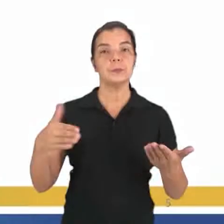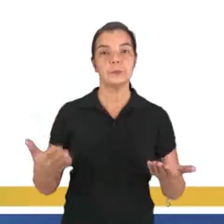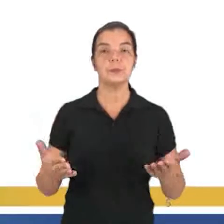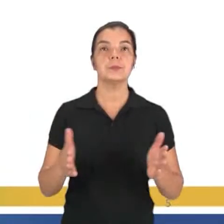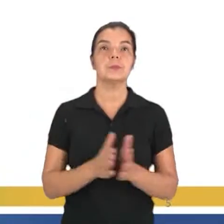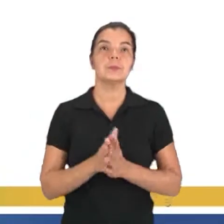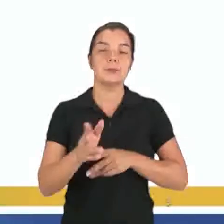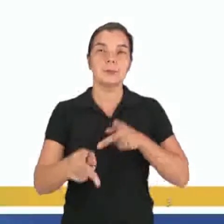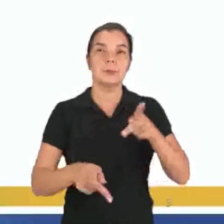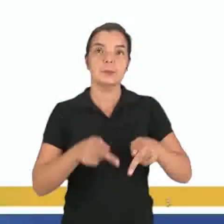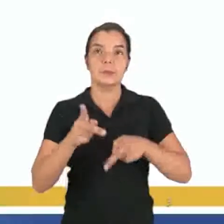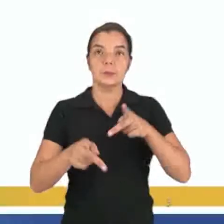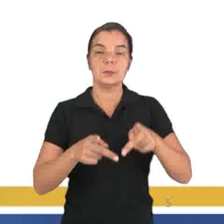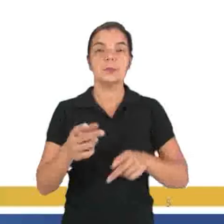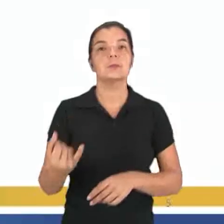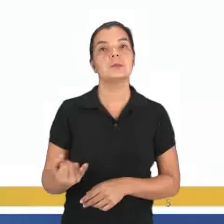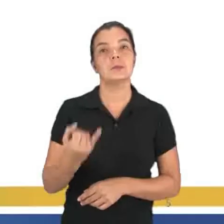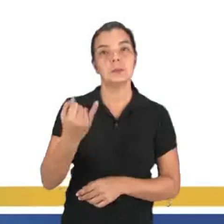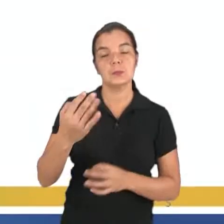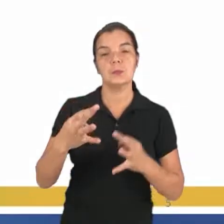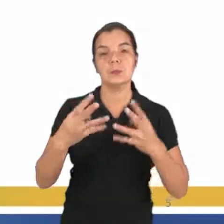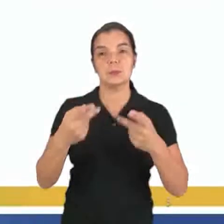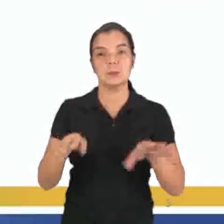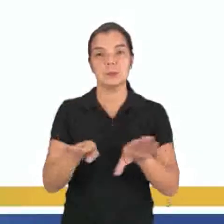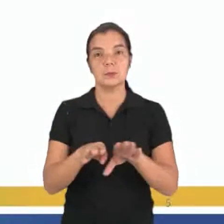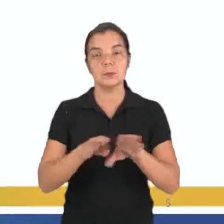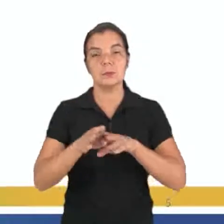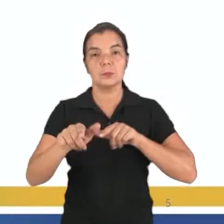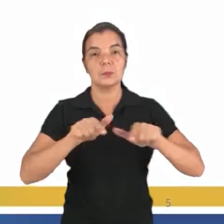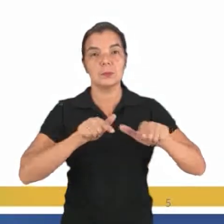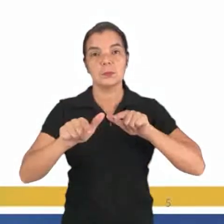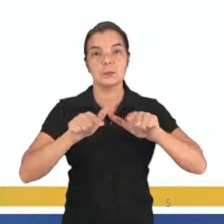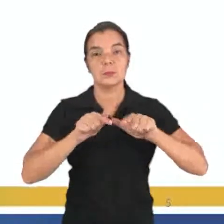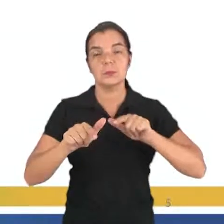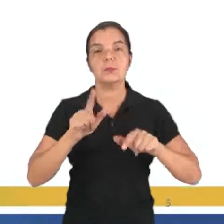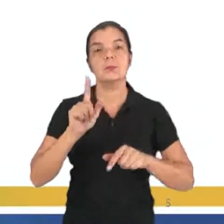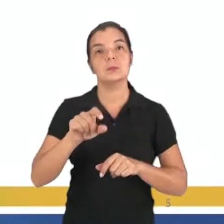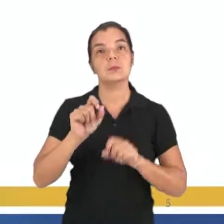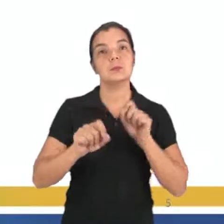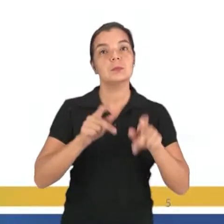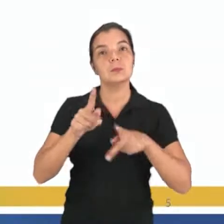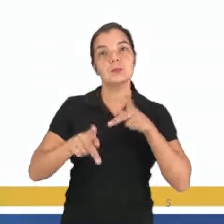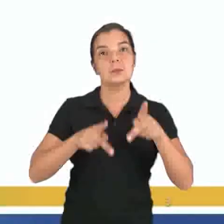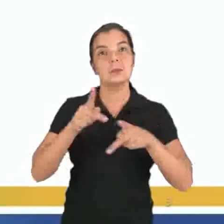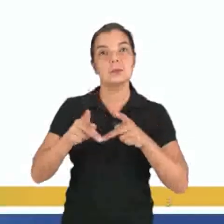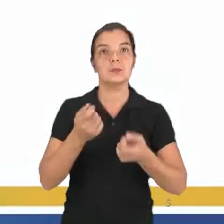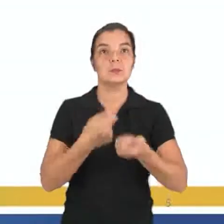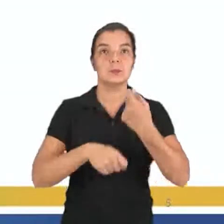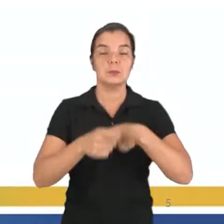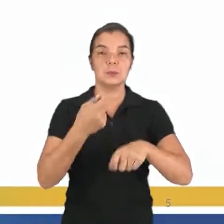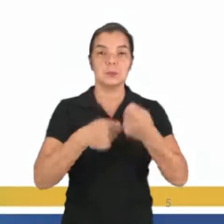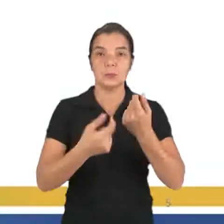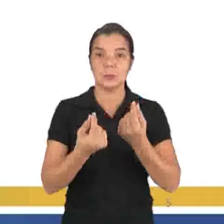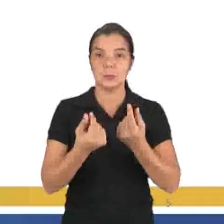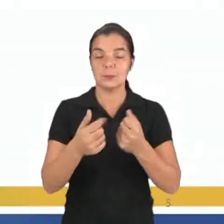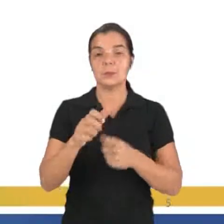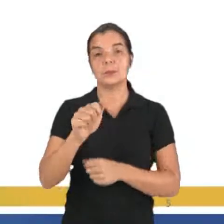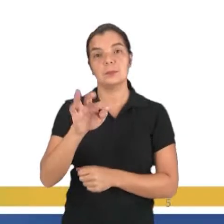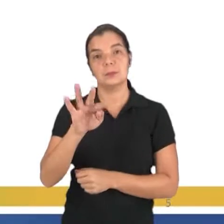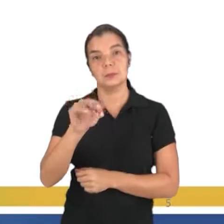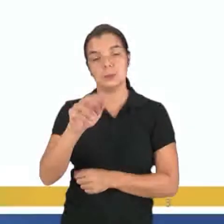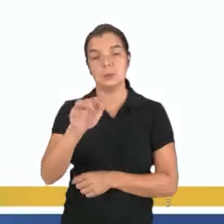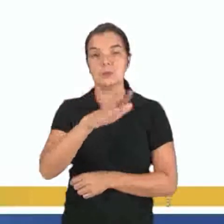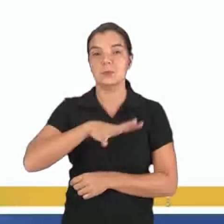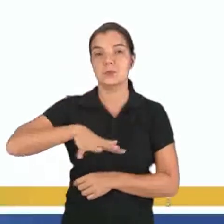sobre a população que é importante, sobretudo em relação ao trabalho, é a população economicamente ativa.